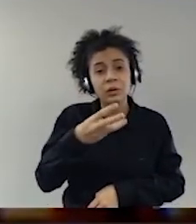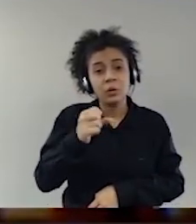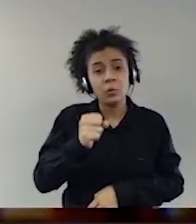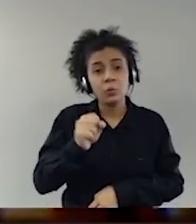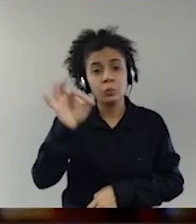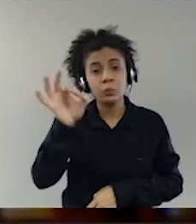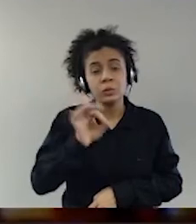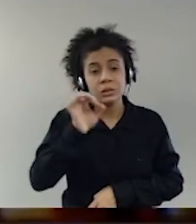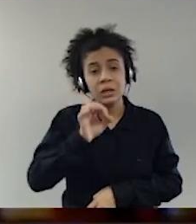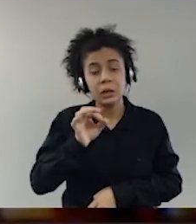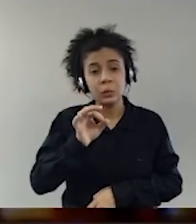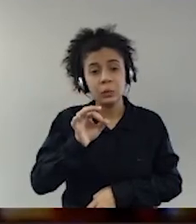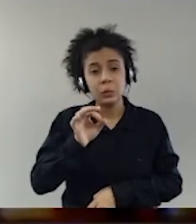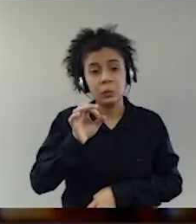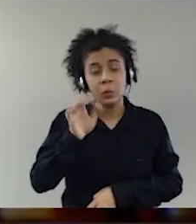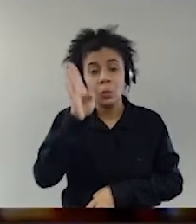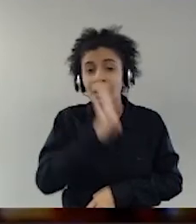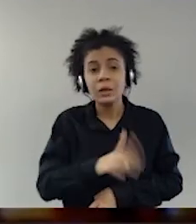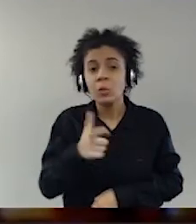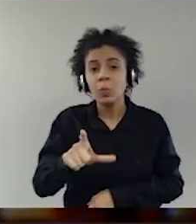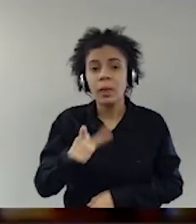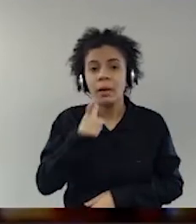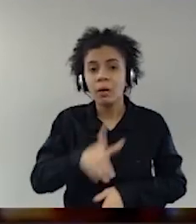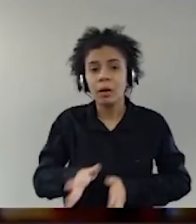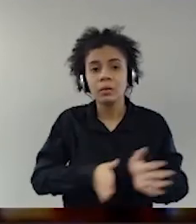16,38% da população brasileira não tem acesso à água.